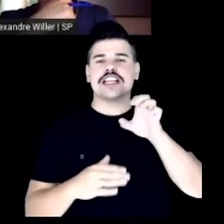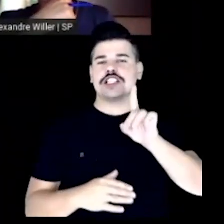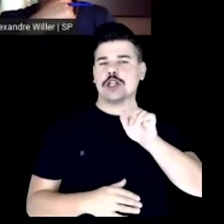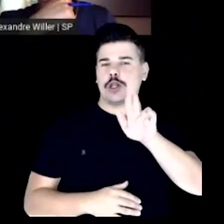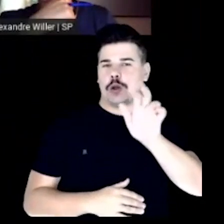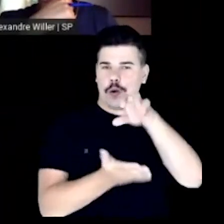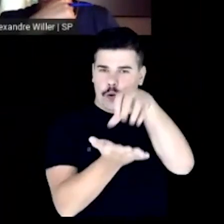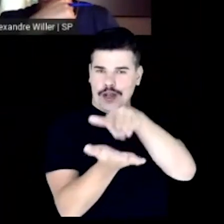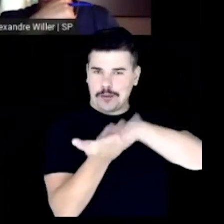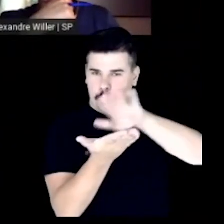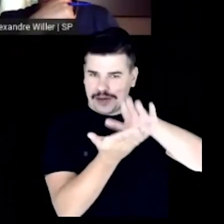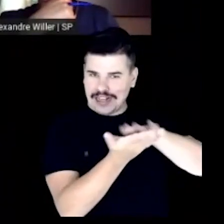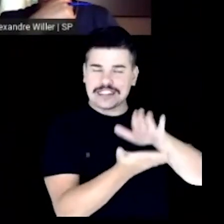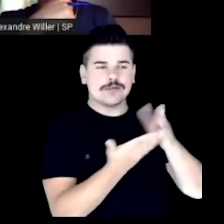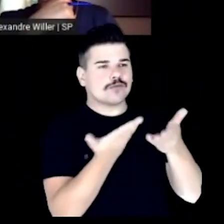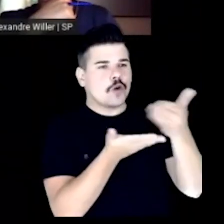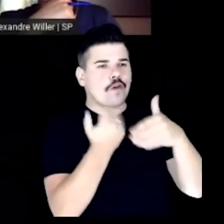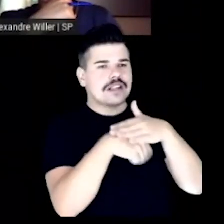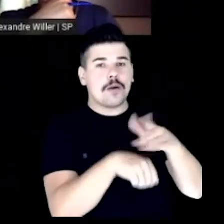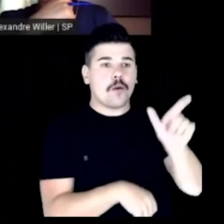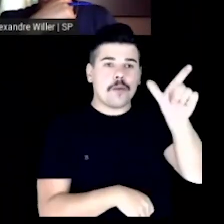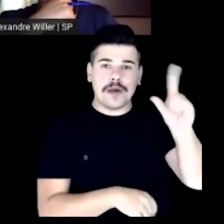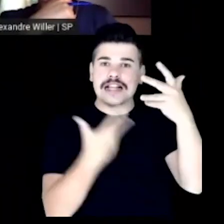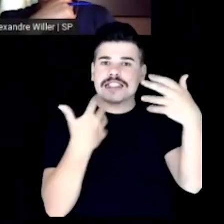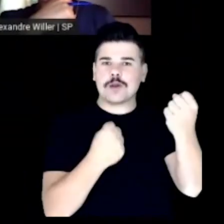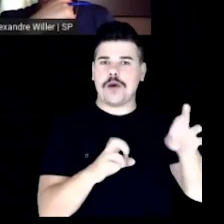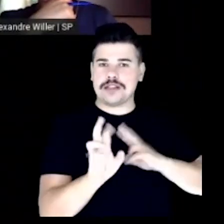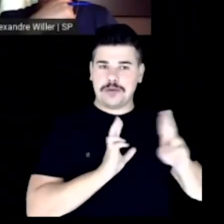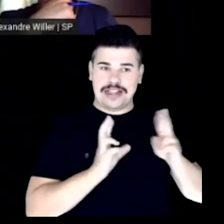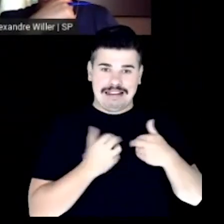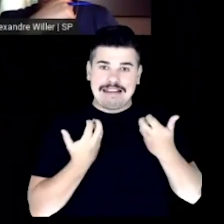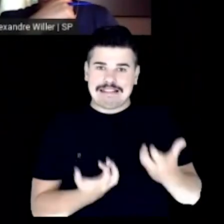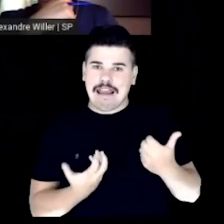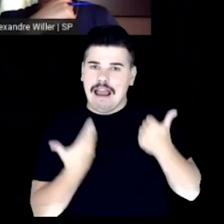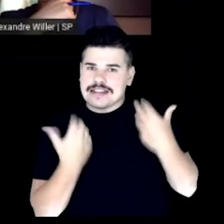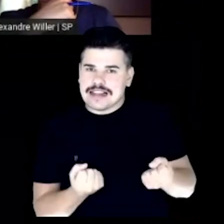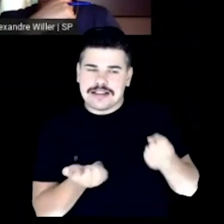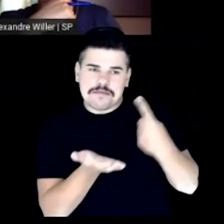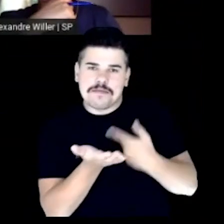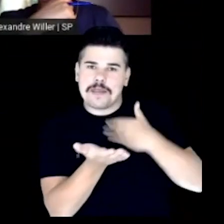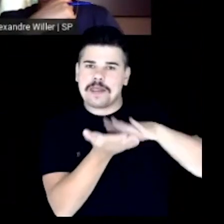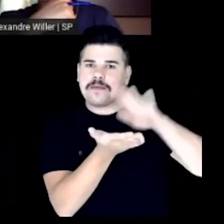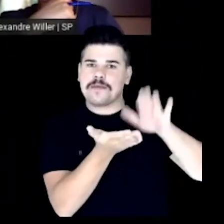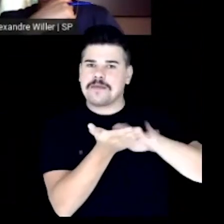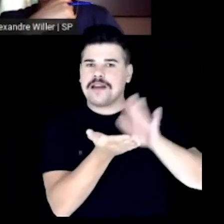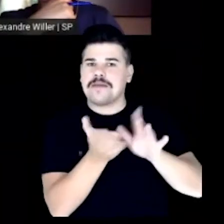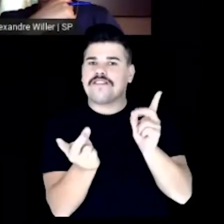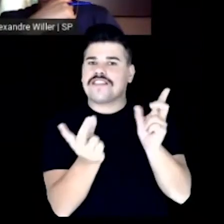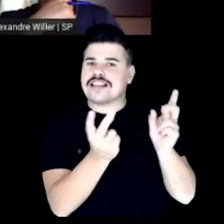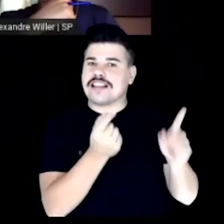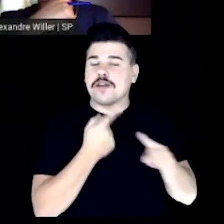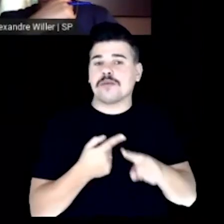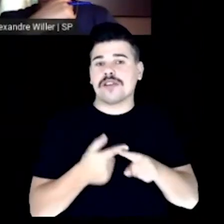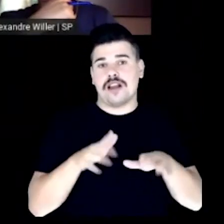editora, começar a ter as primeiras respostas, até surgir um primeiro editor que topasse publicar